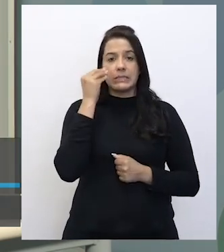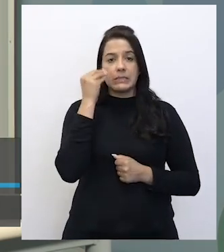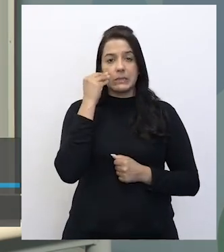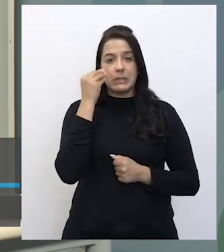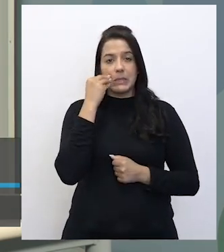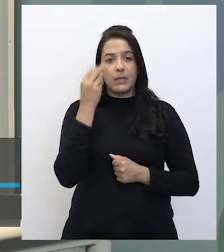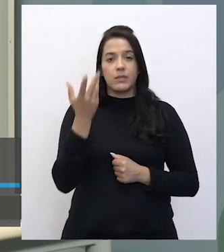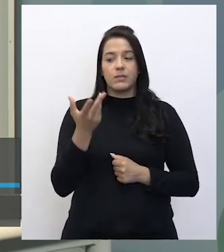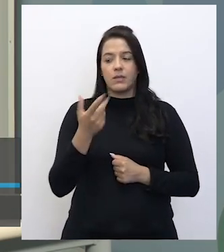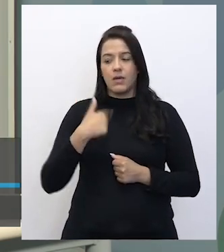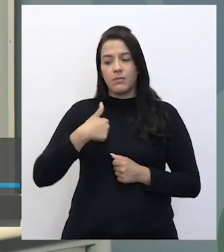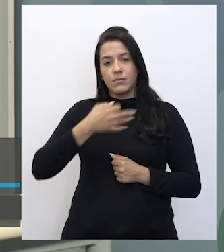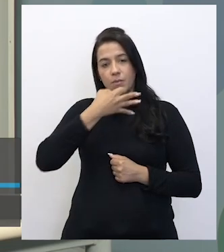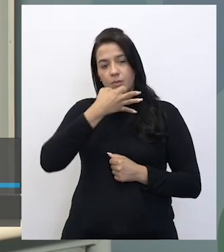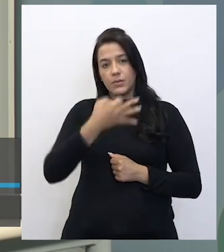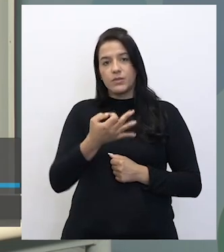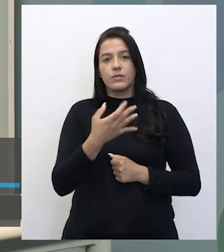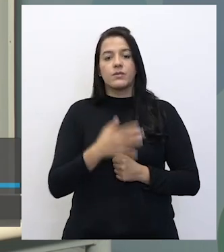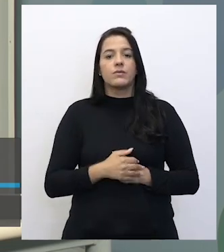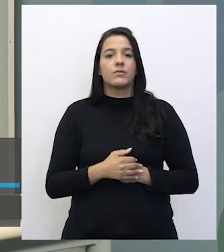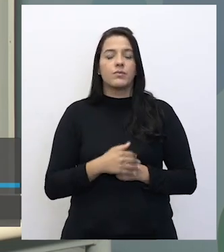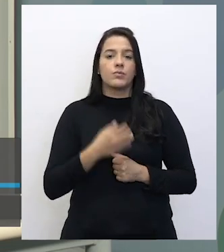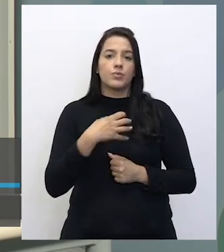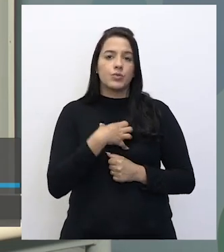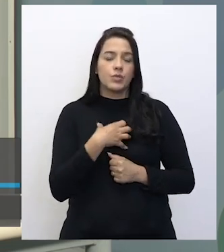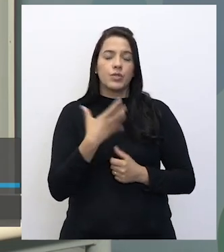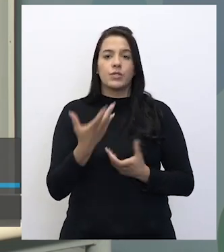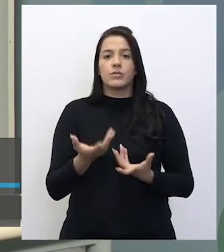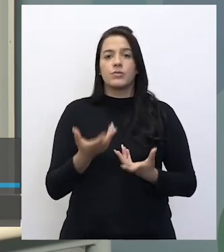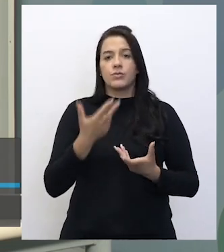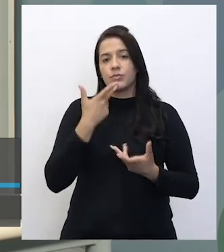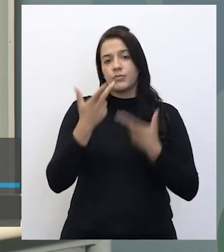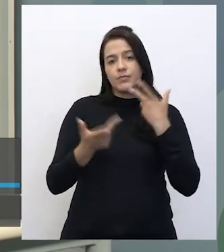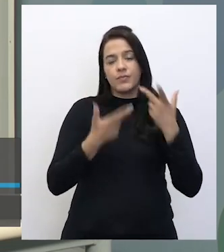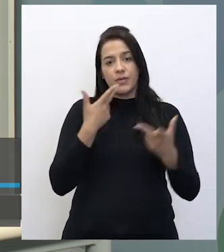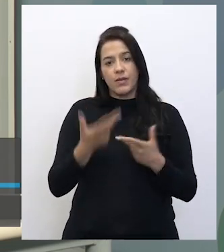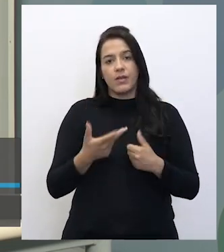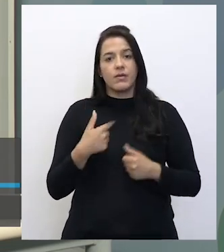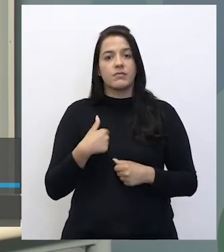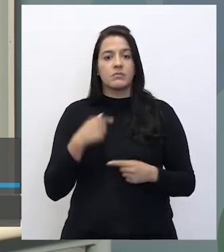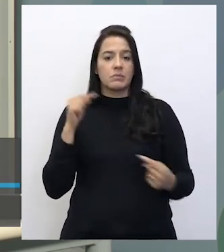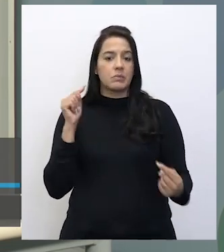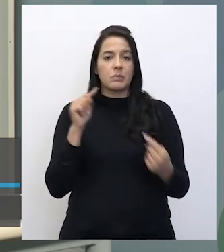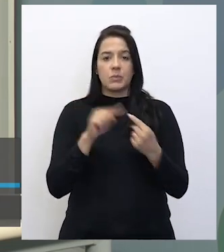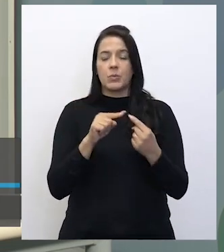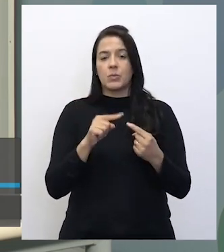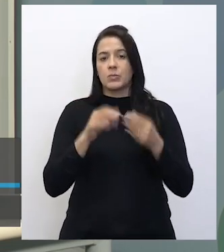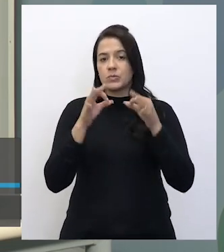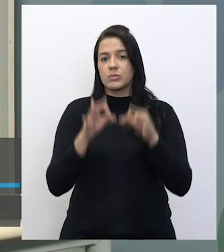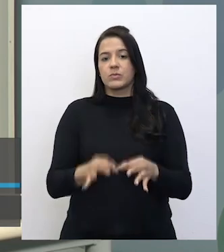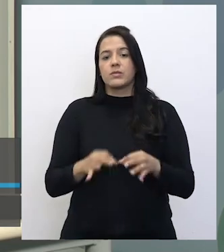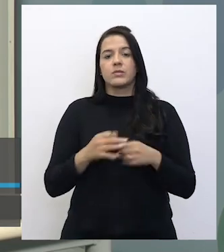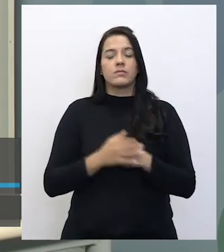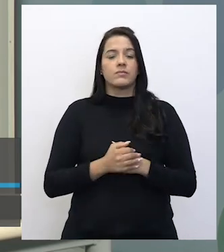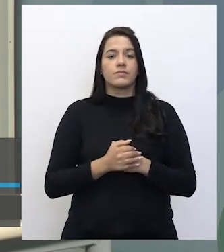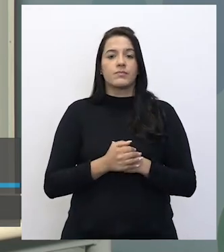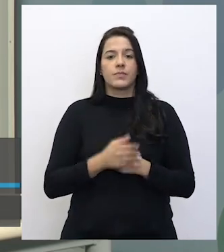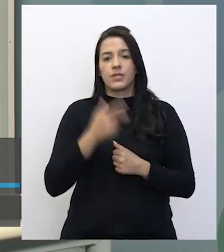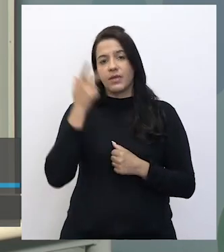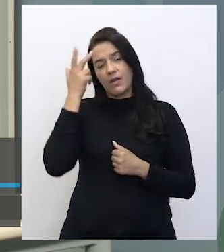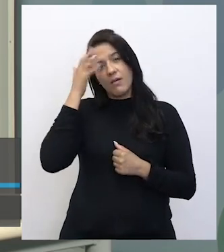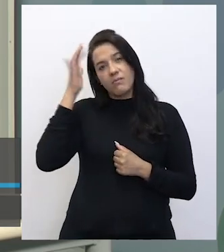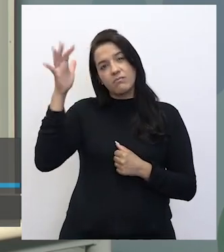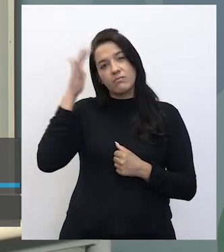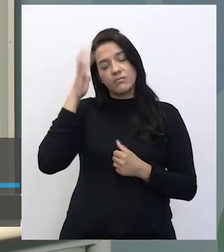forma a minha opinião, a minha argumentação, que não encontram respaldo, né, no chão da realidade. Isso